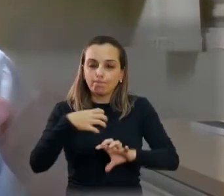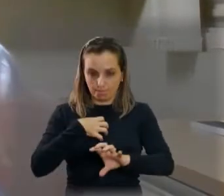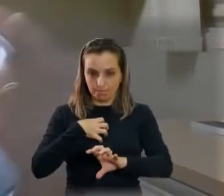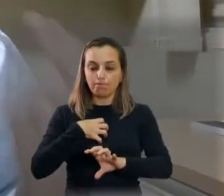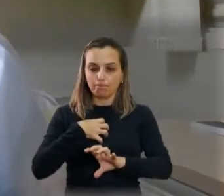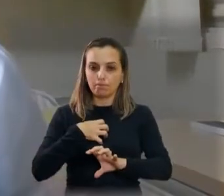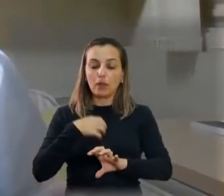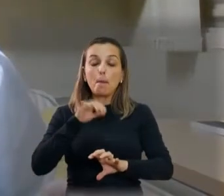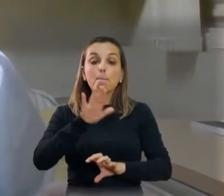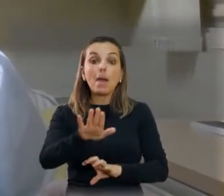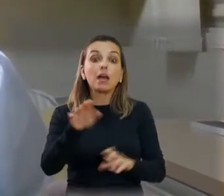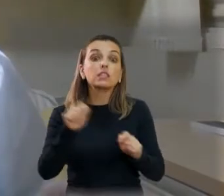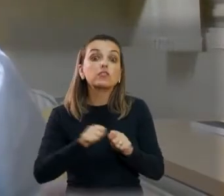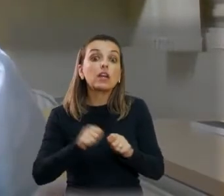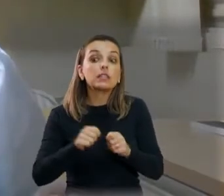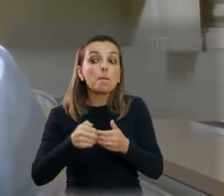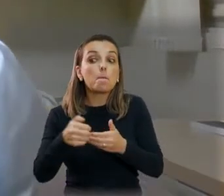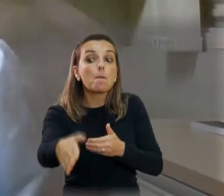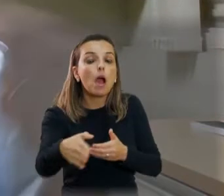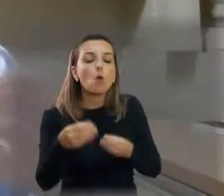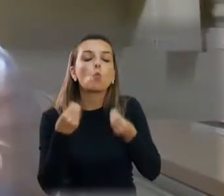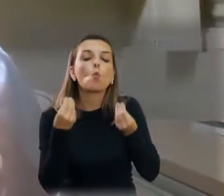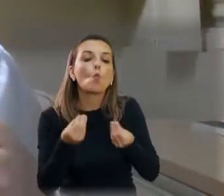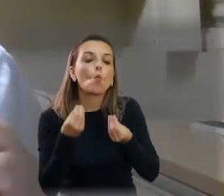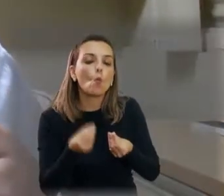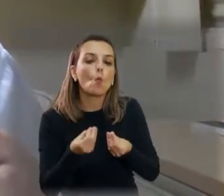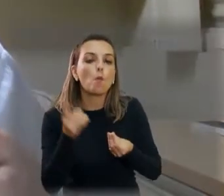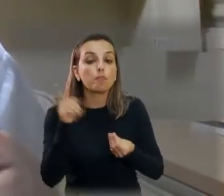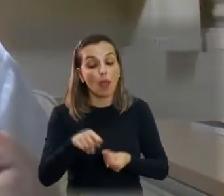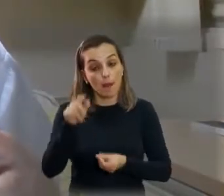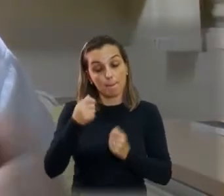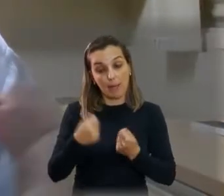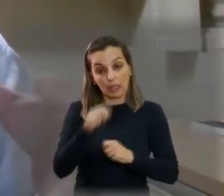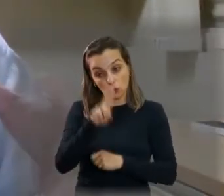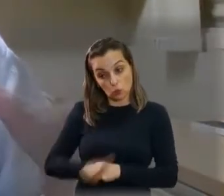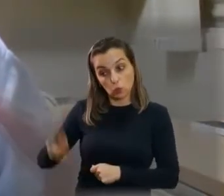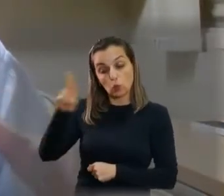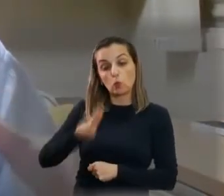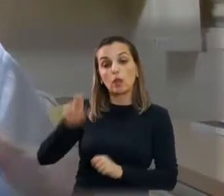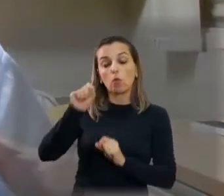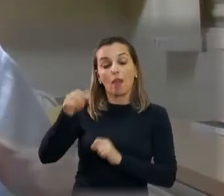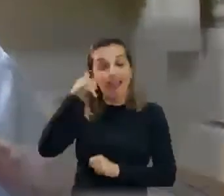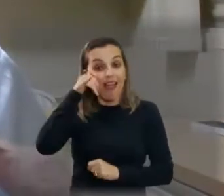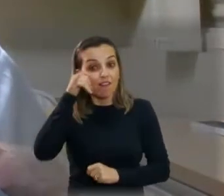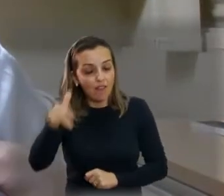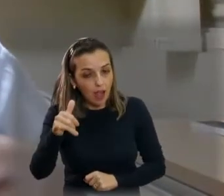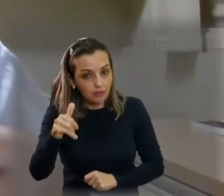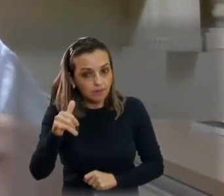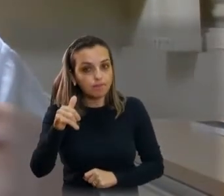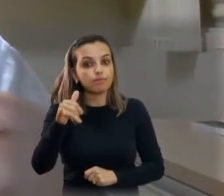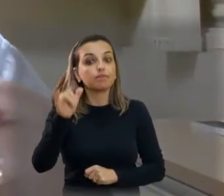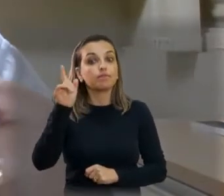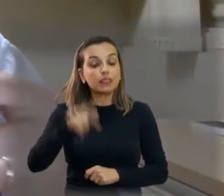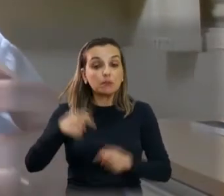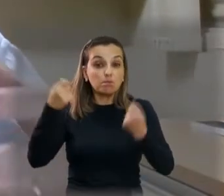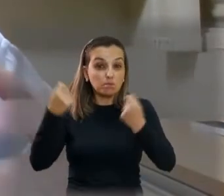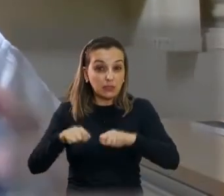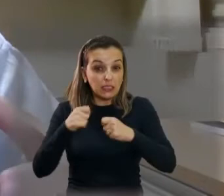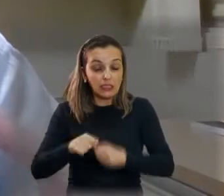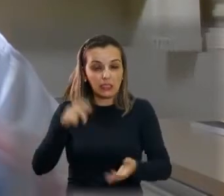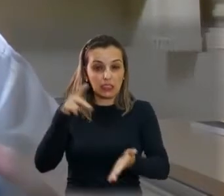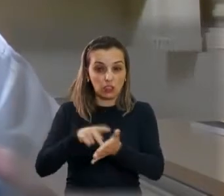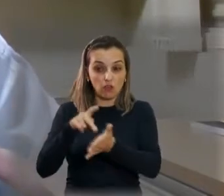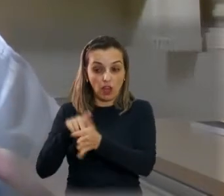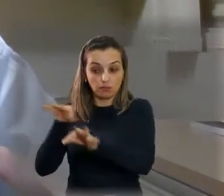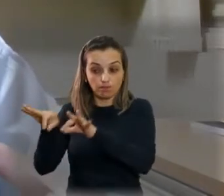o que fazer até lá? É preciso uma otimização no viés preventivo, na necessidade de prepararmos